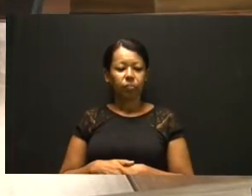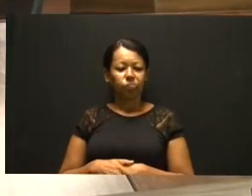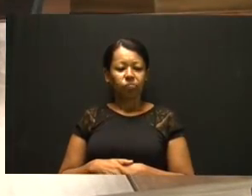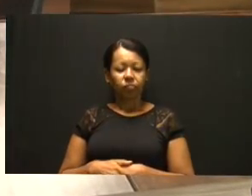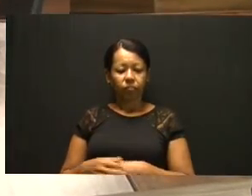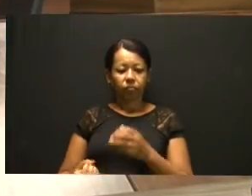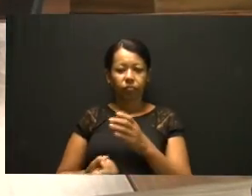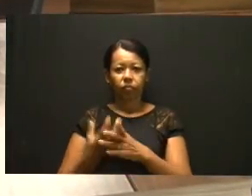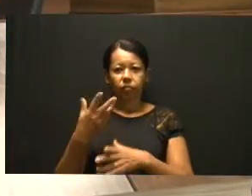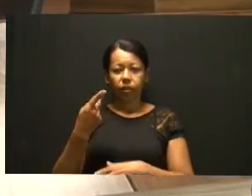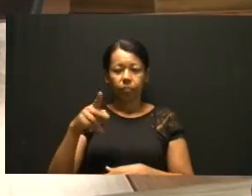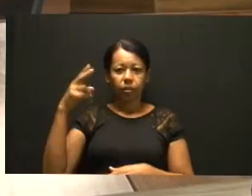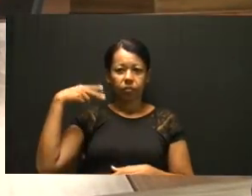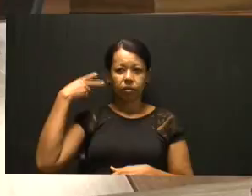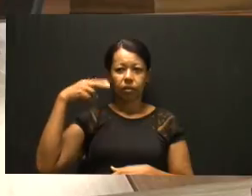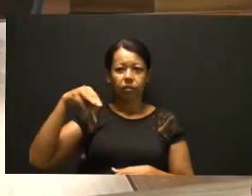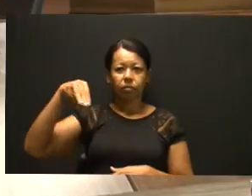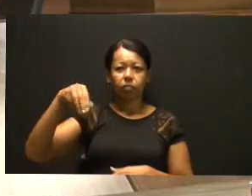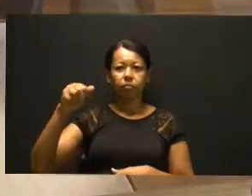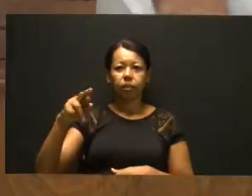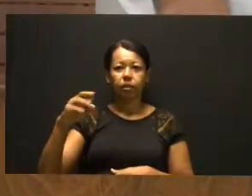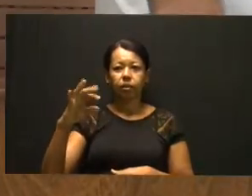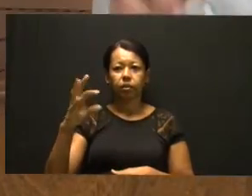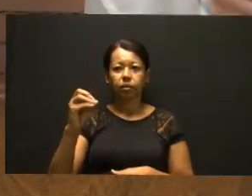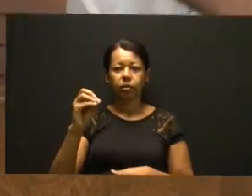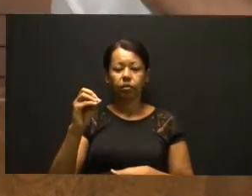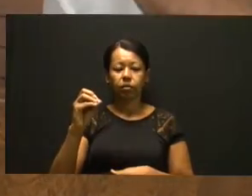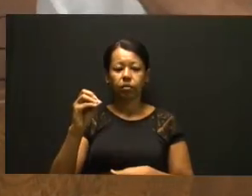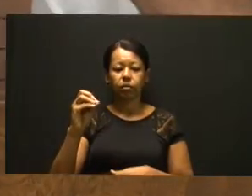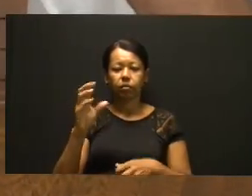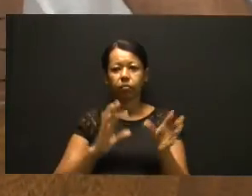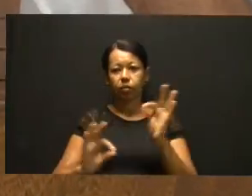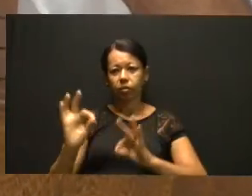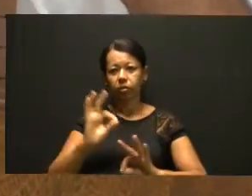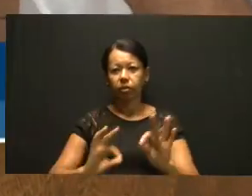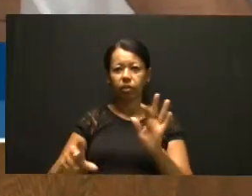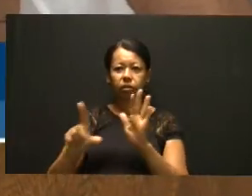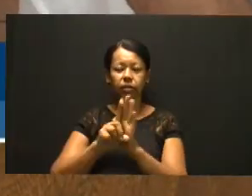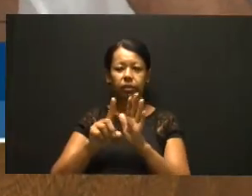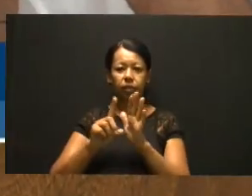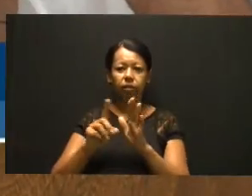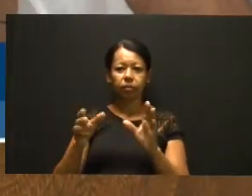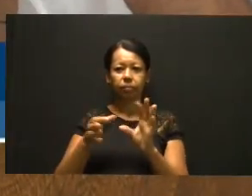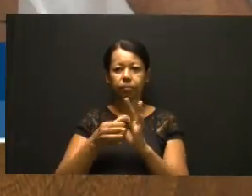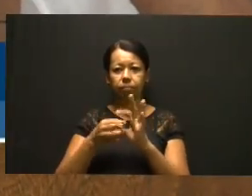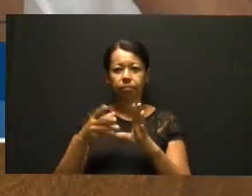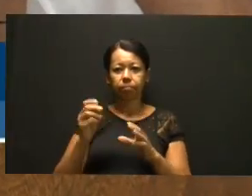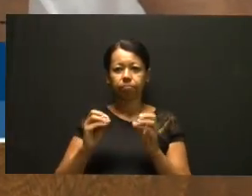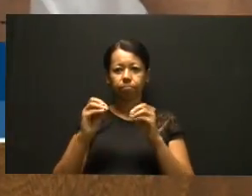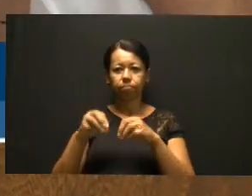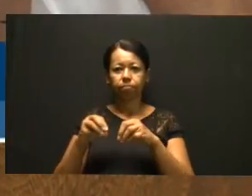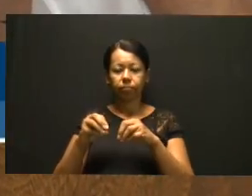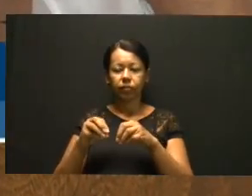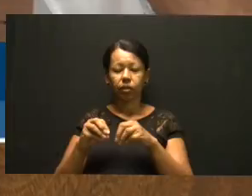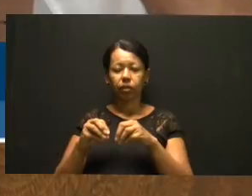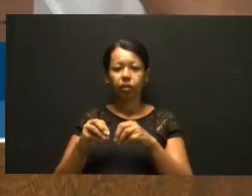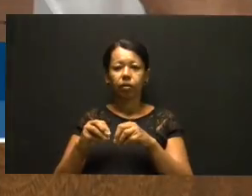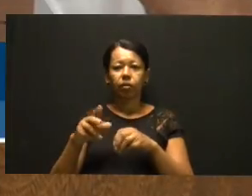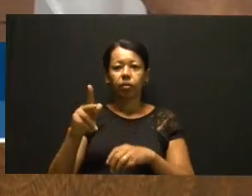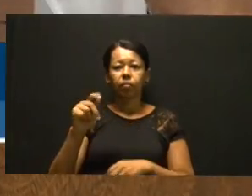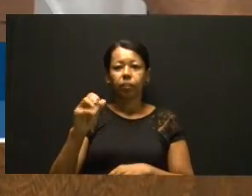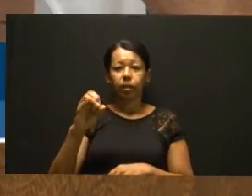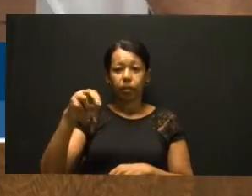de autoria do nobre edil Márcio Silva Nascimento, projeto de lei que dispõe sobre a instalação de painel